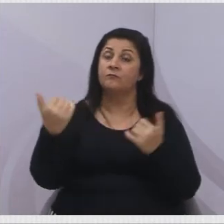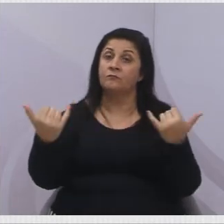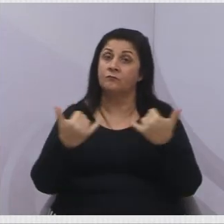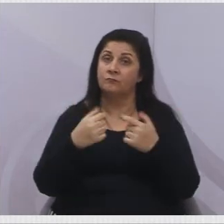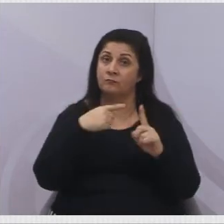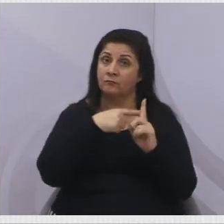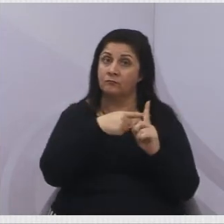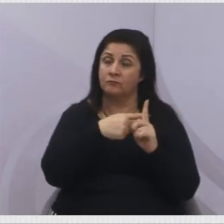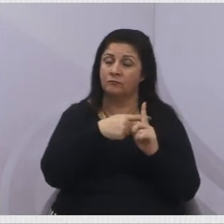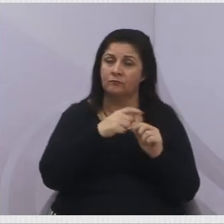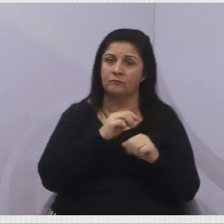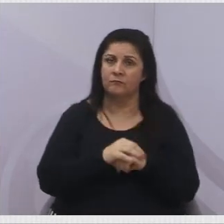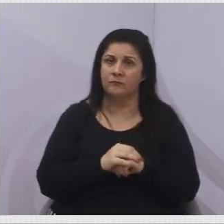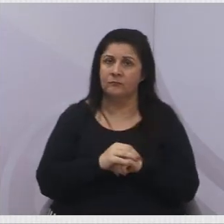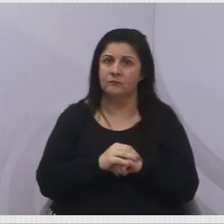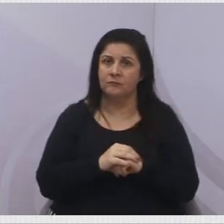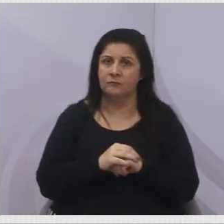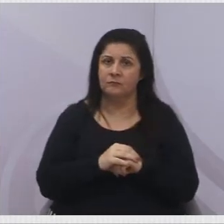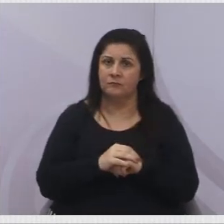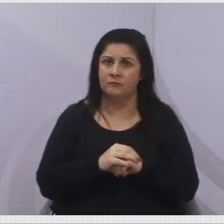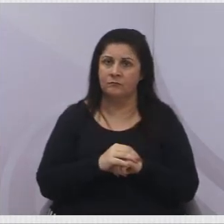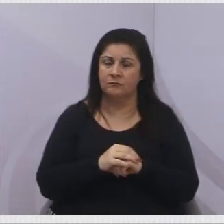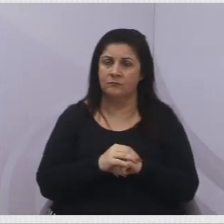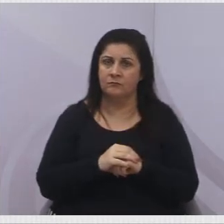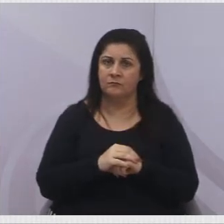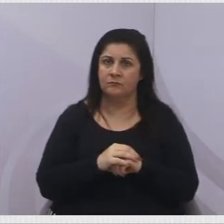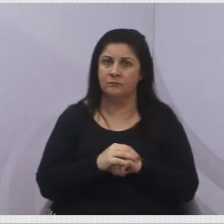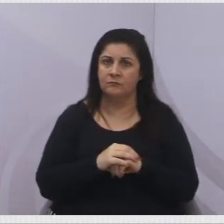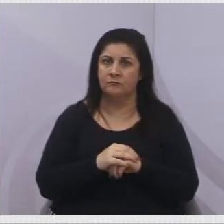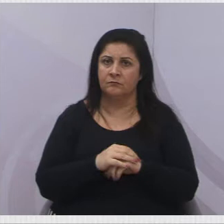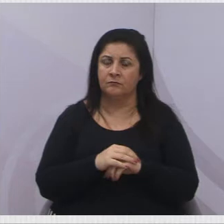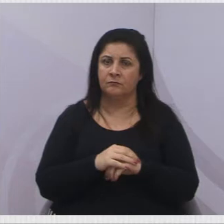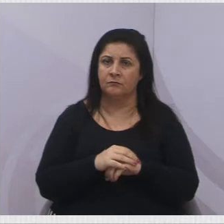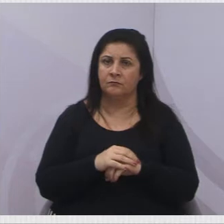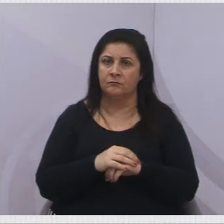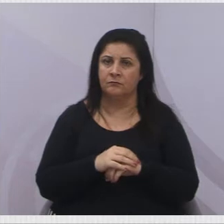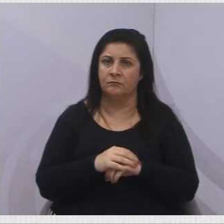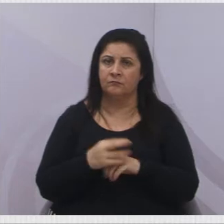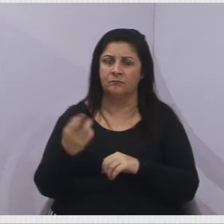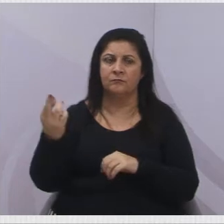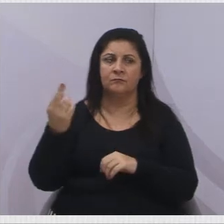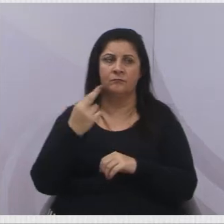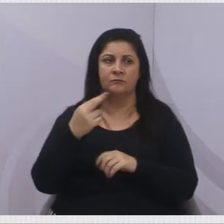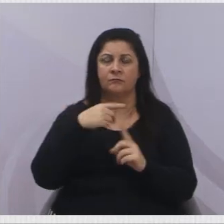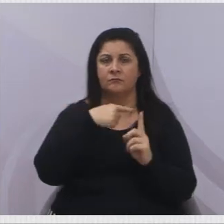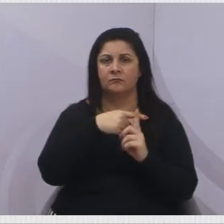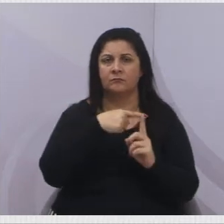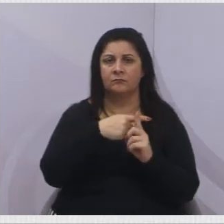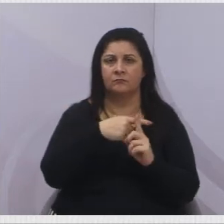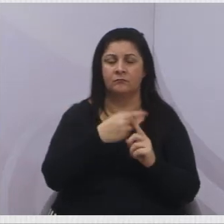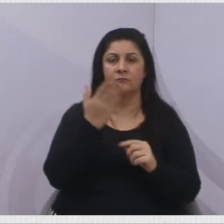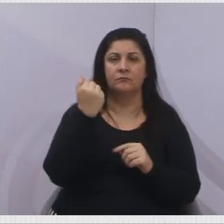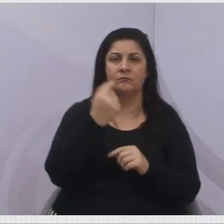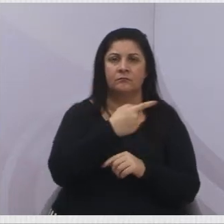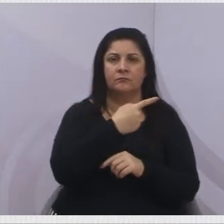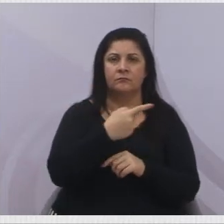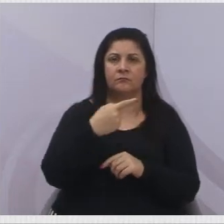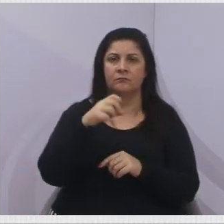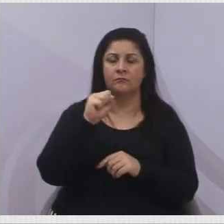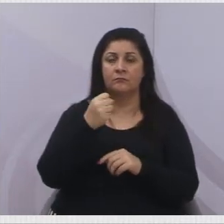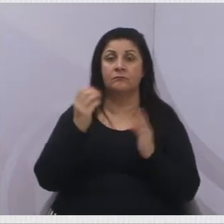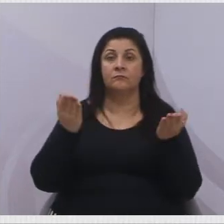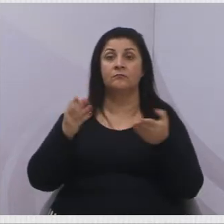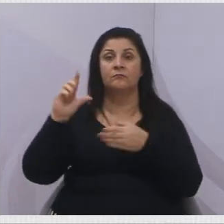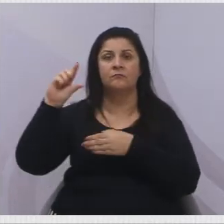positivo é que os casos positivos autóctones, que em 2020 eram 118,